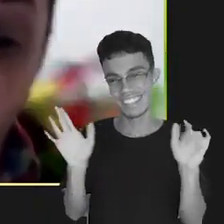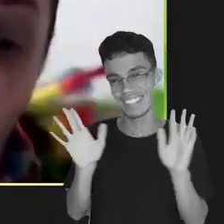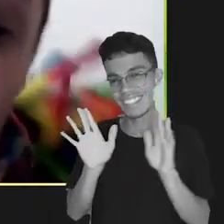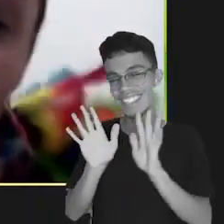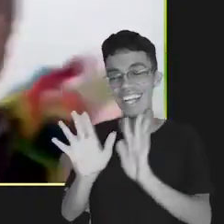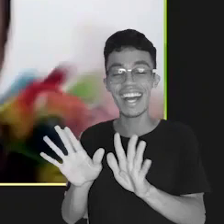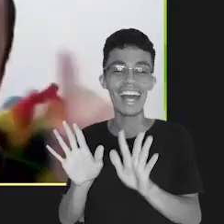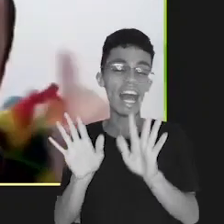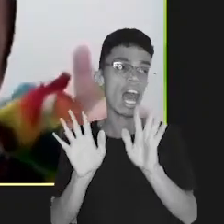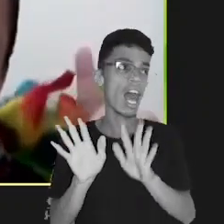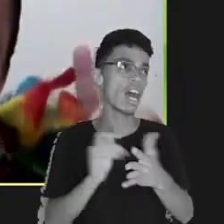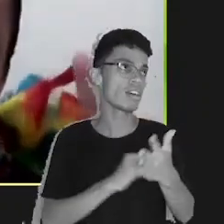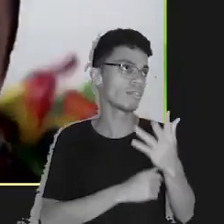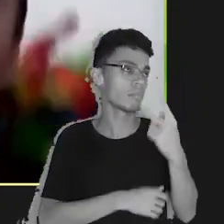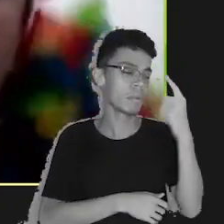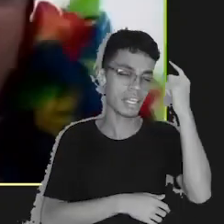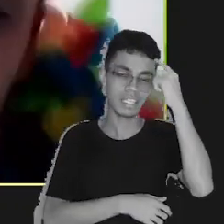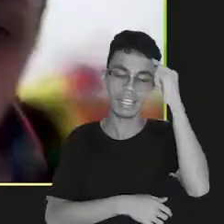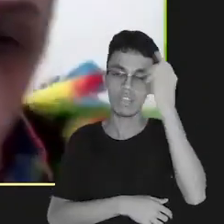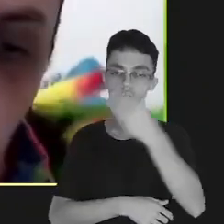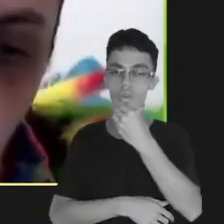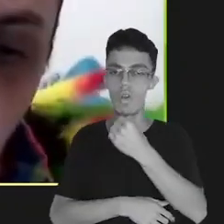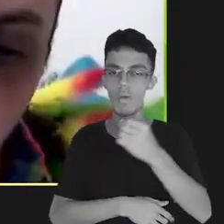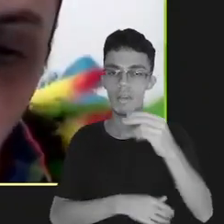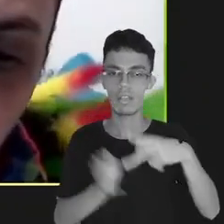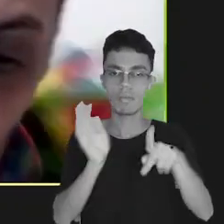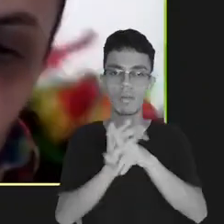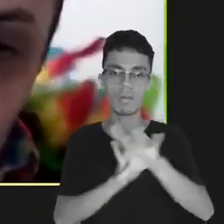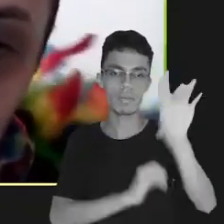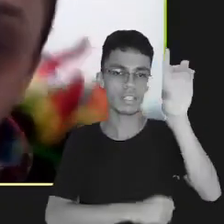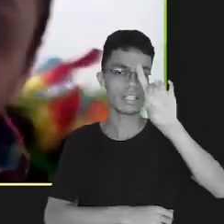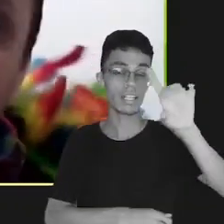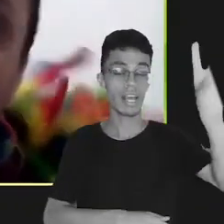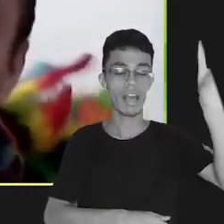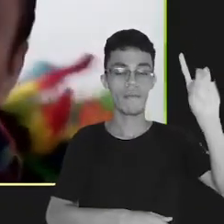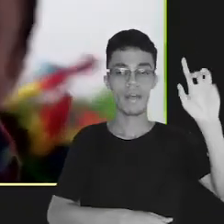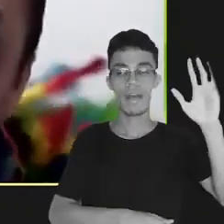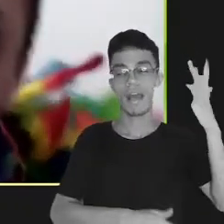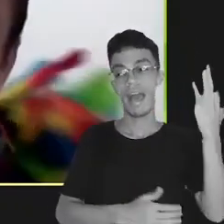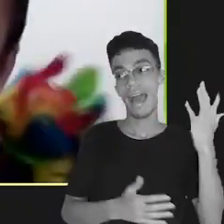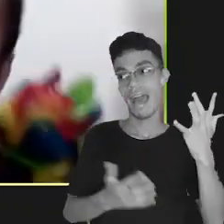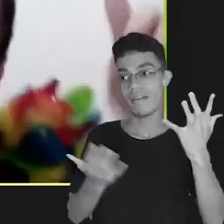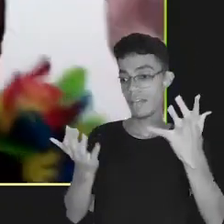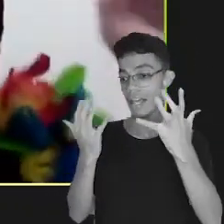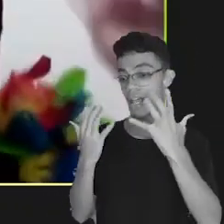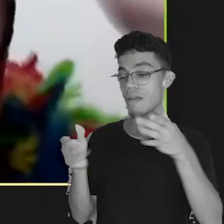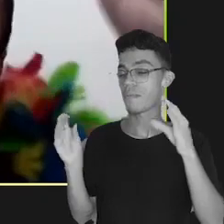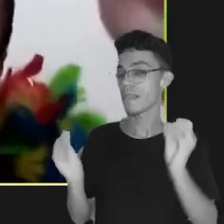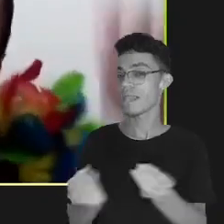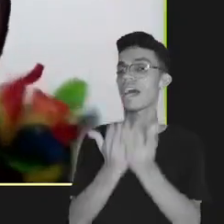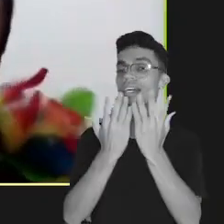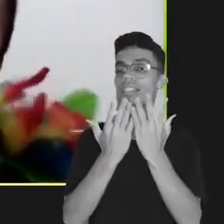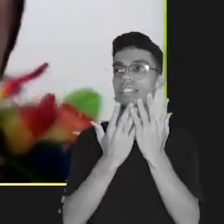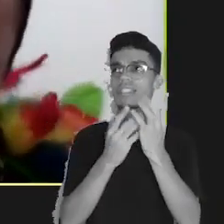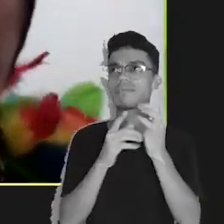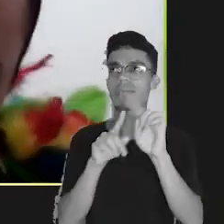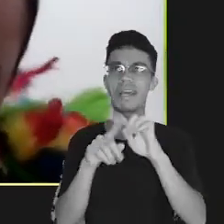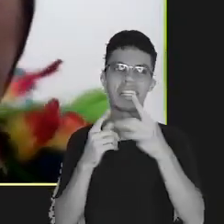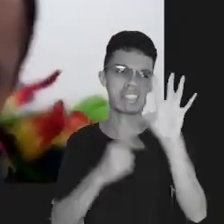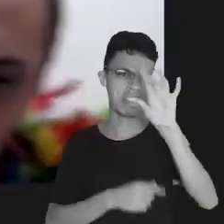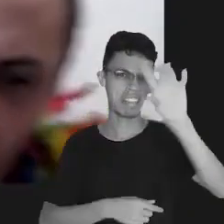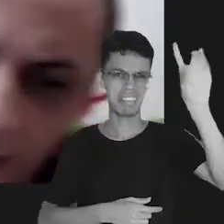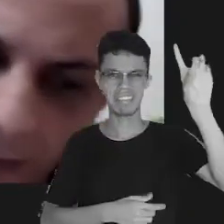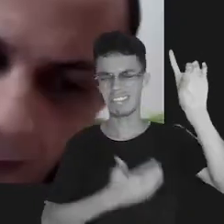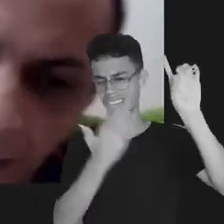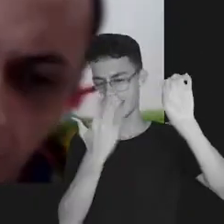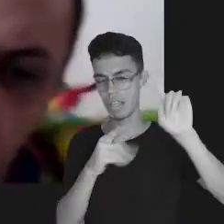dizer que o homem era Deus. Então alguém me disse, nós queremos milagres eficazes e não Deus.